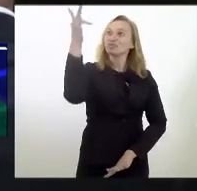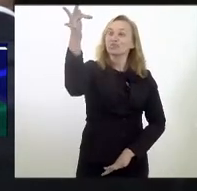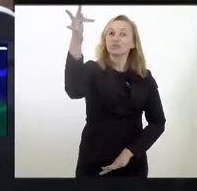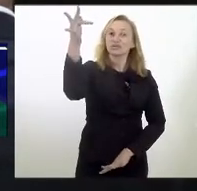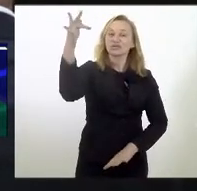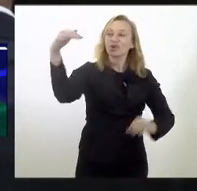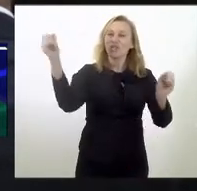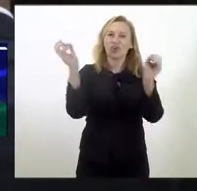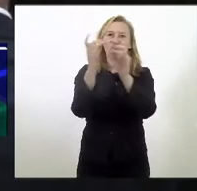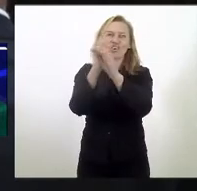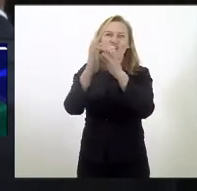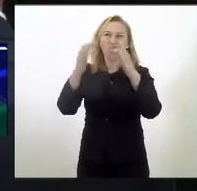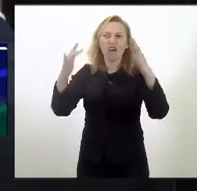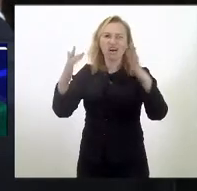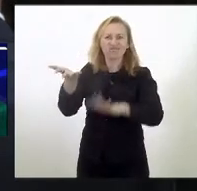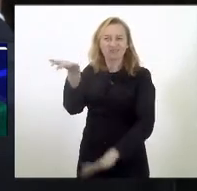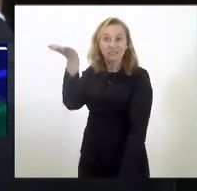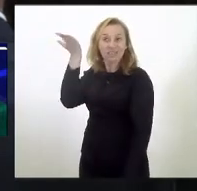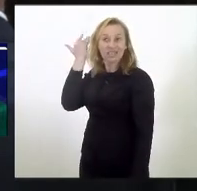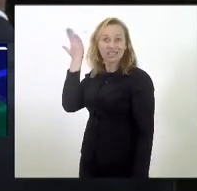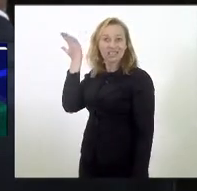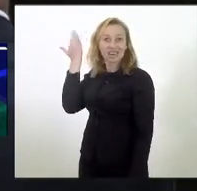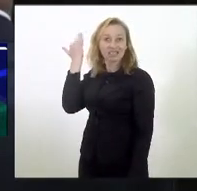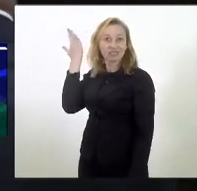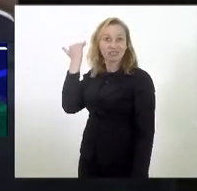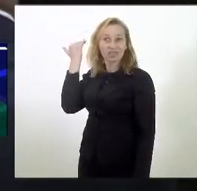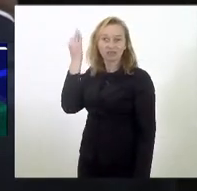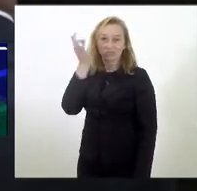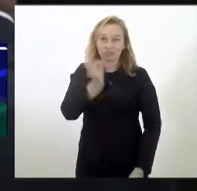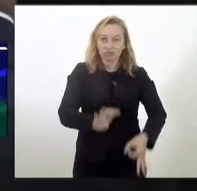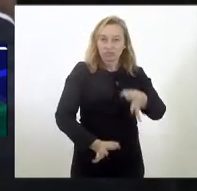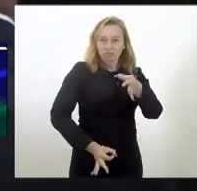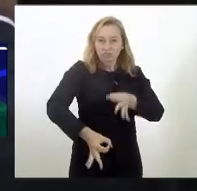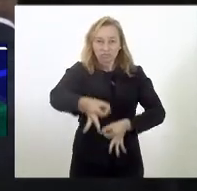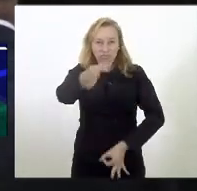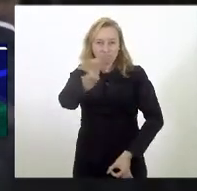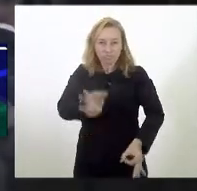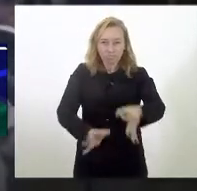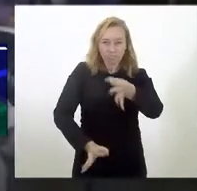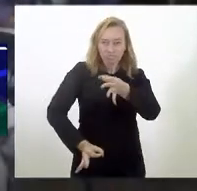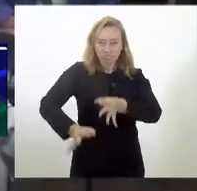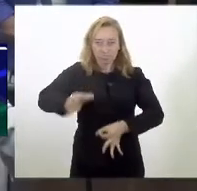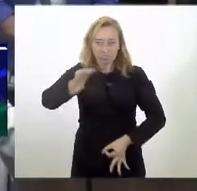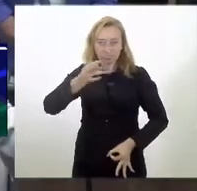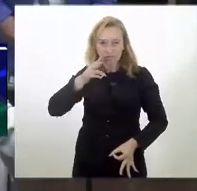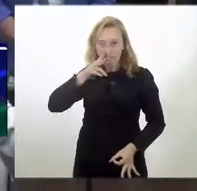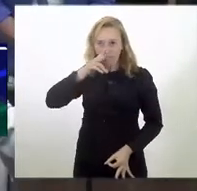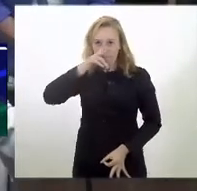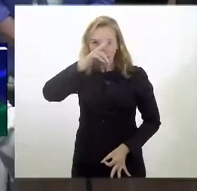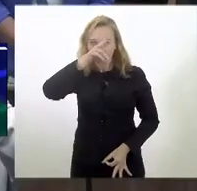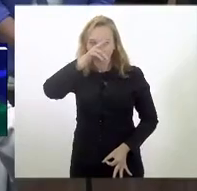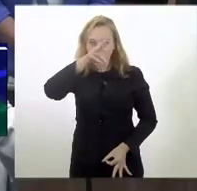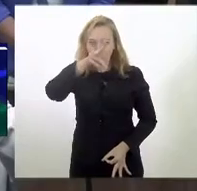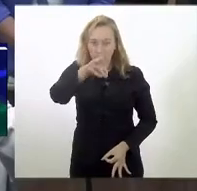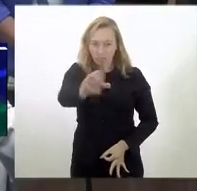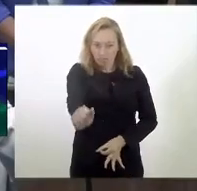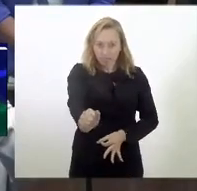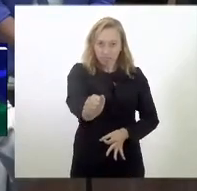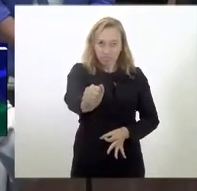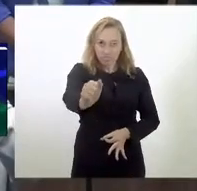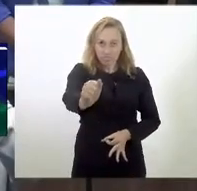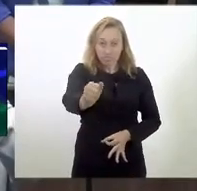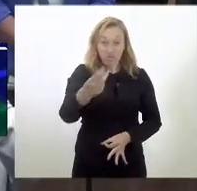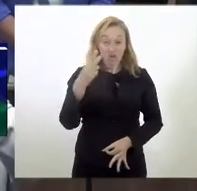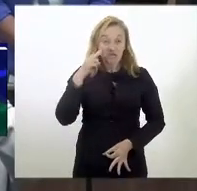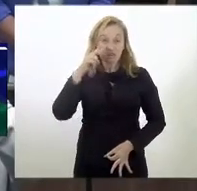no passado. Mas sergues da justiça clava